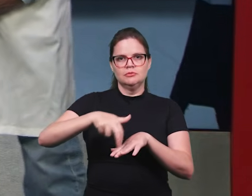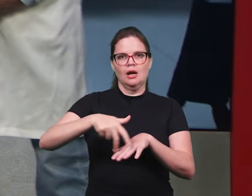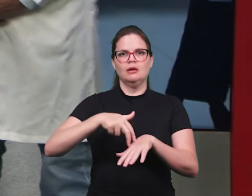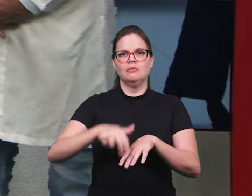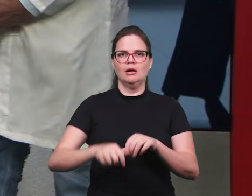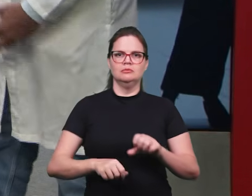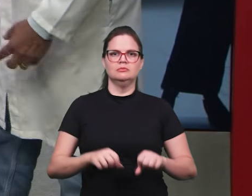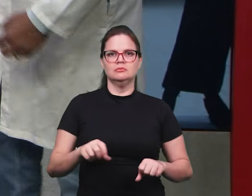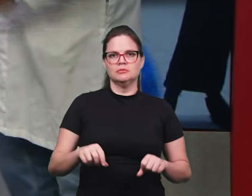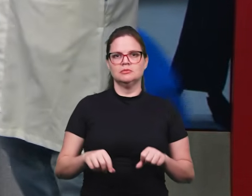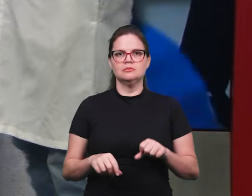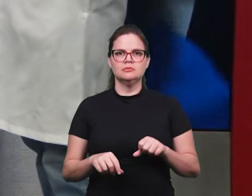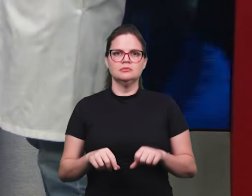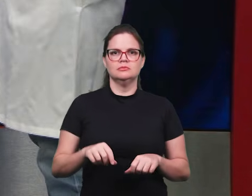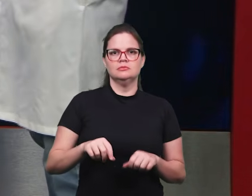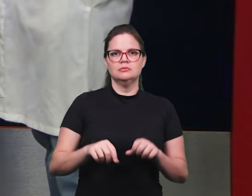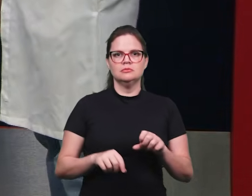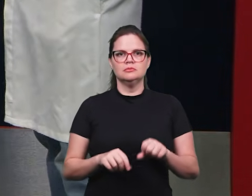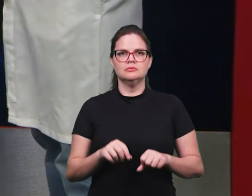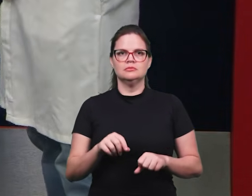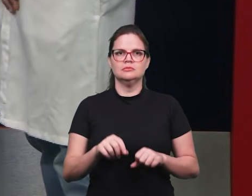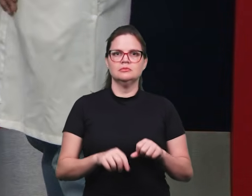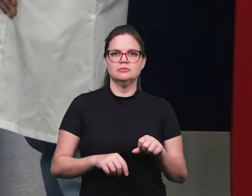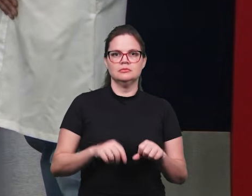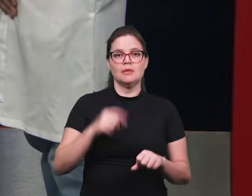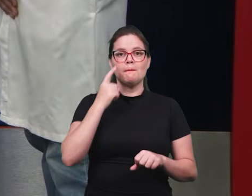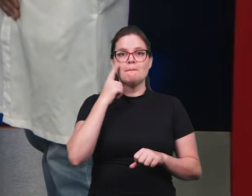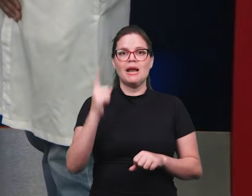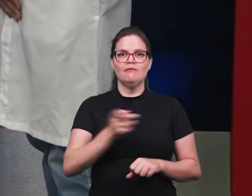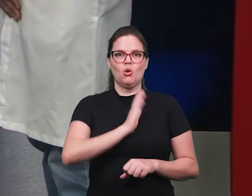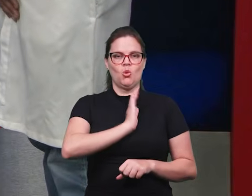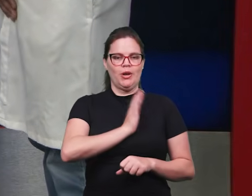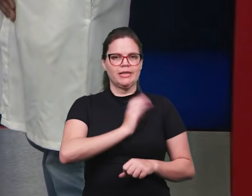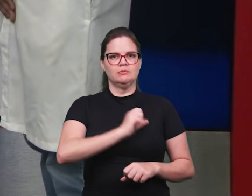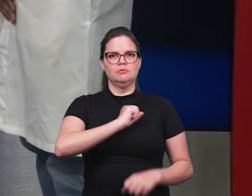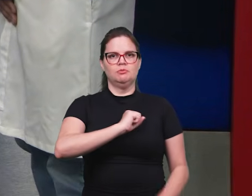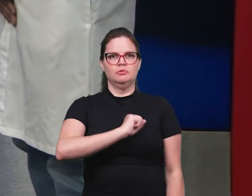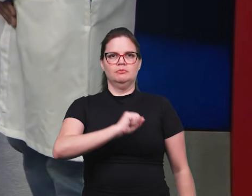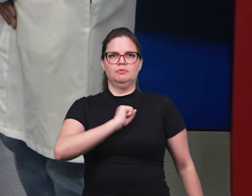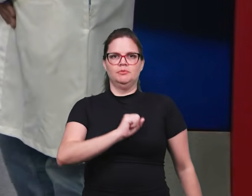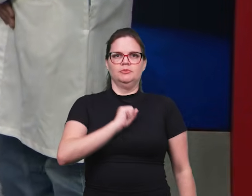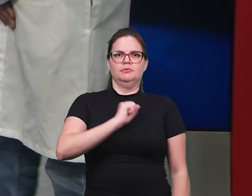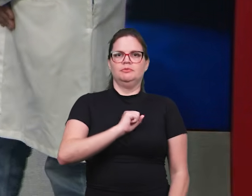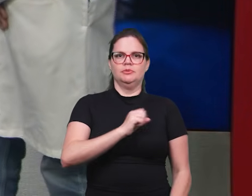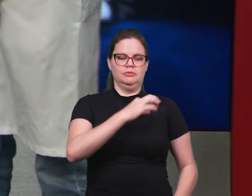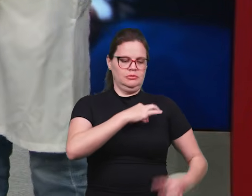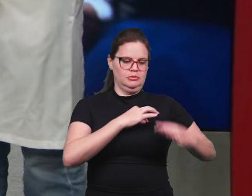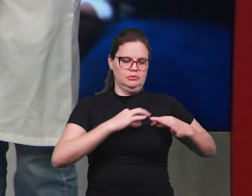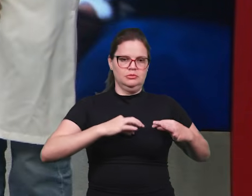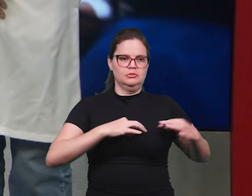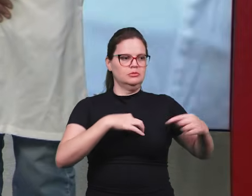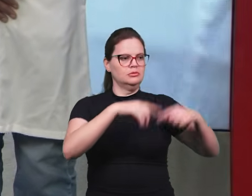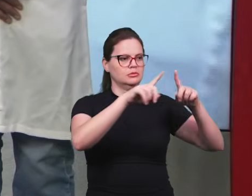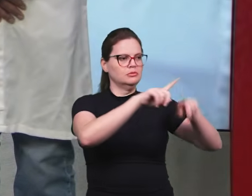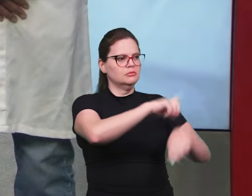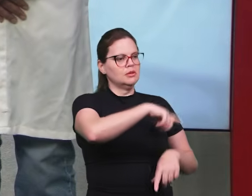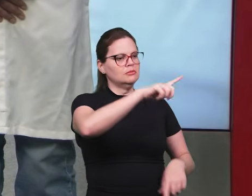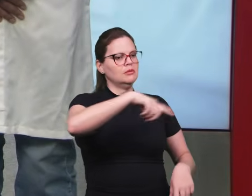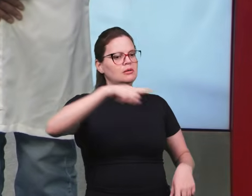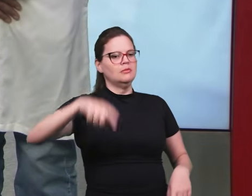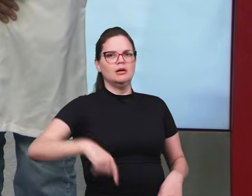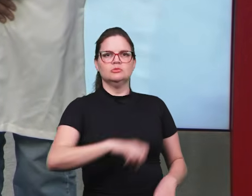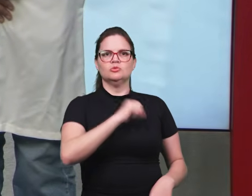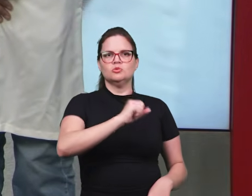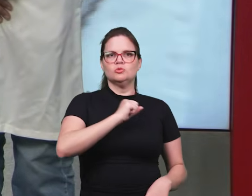está fazendo uma avaliação de doença arterial coronariana, né? Para ver o status do paciente